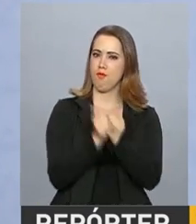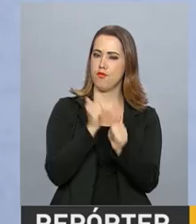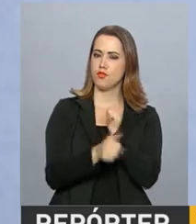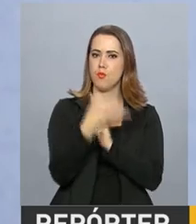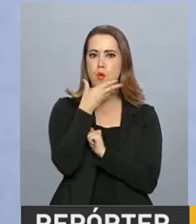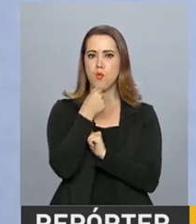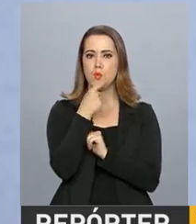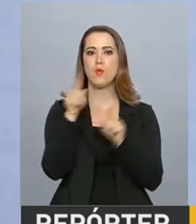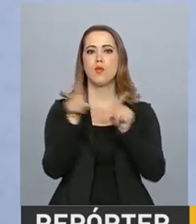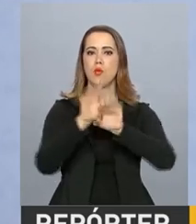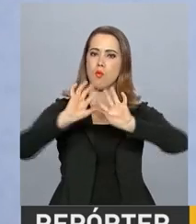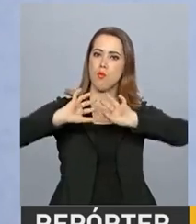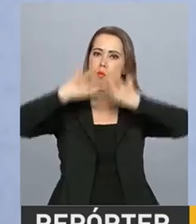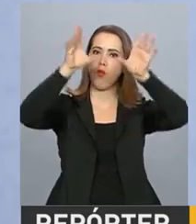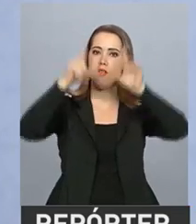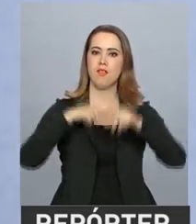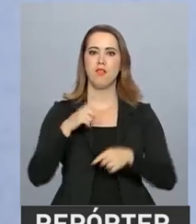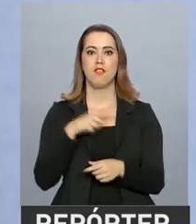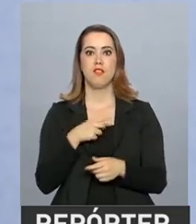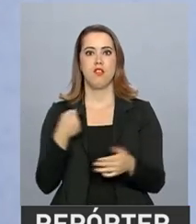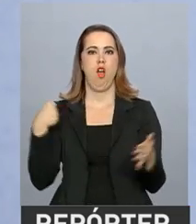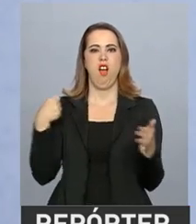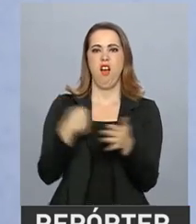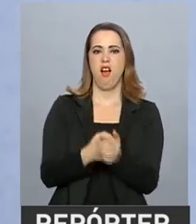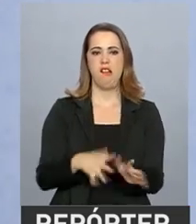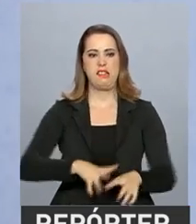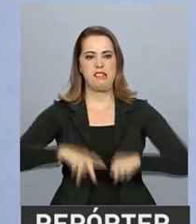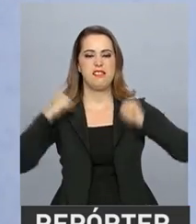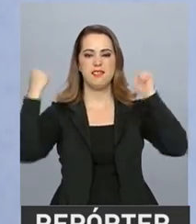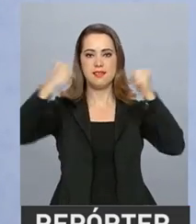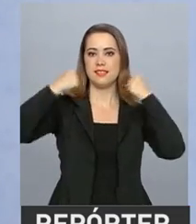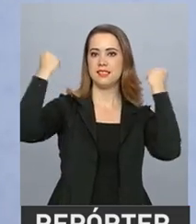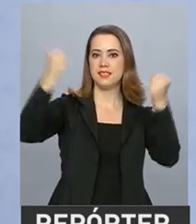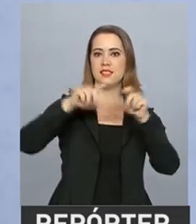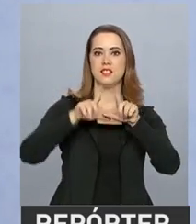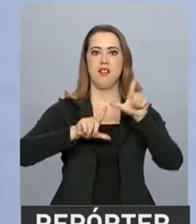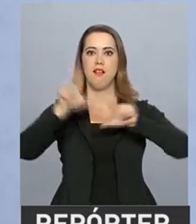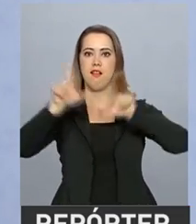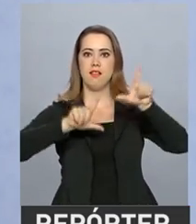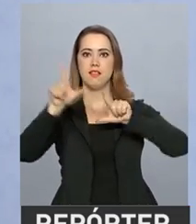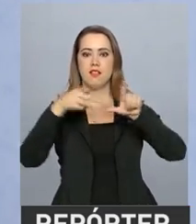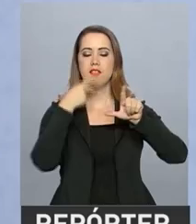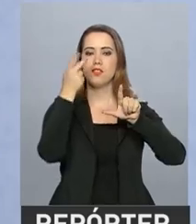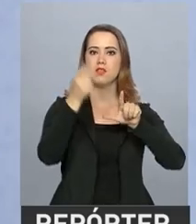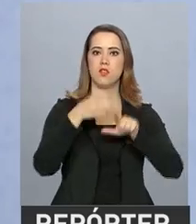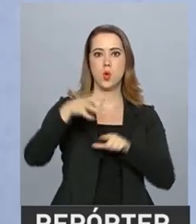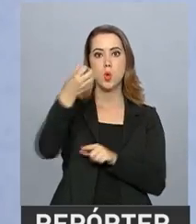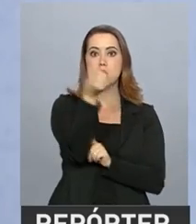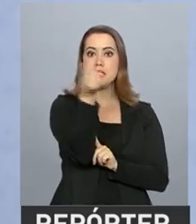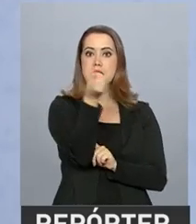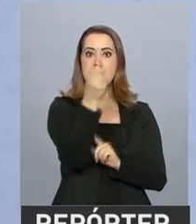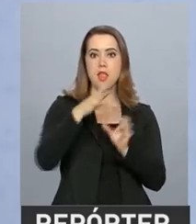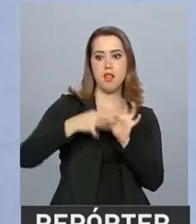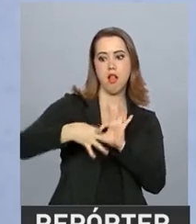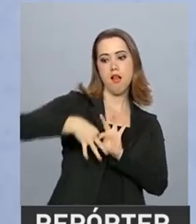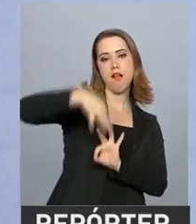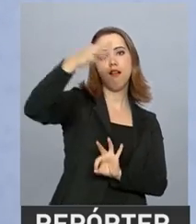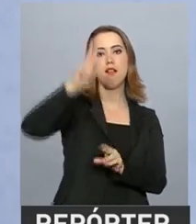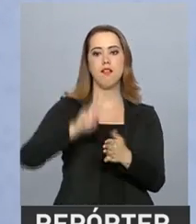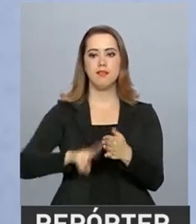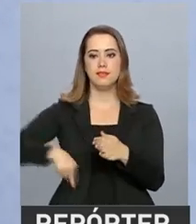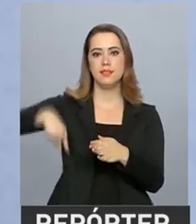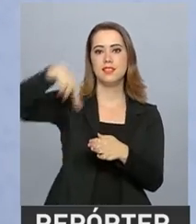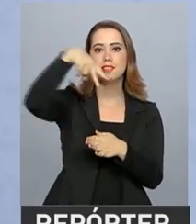do vôlei quase Eu dei um assopro na televisão quando o Thiago BRZ saltou aqueles 6 m e ganhou do